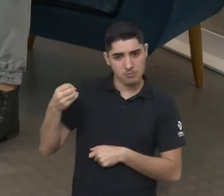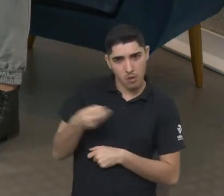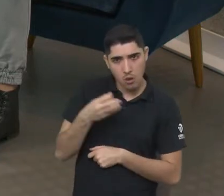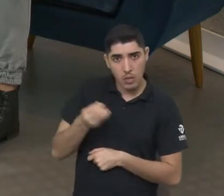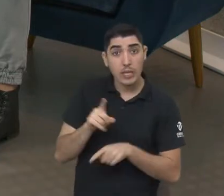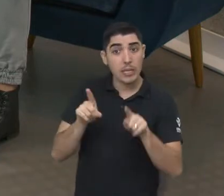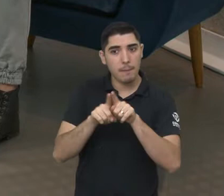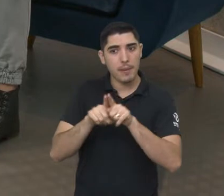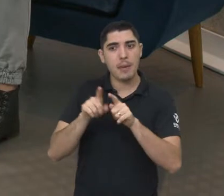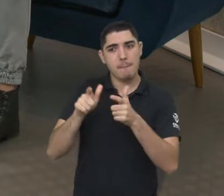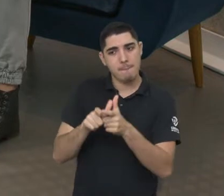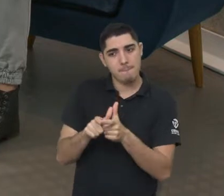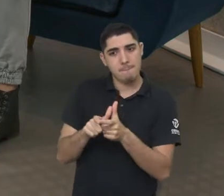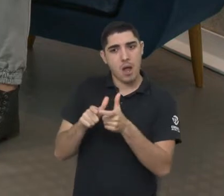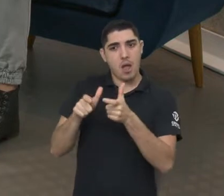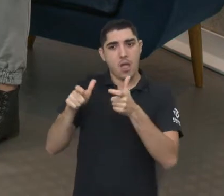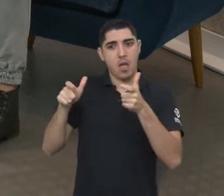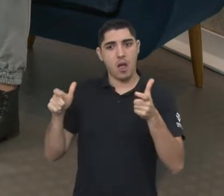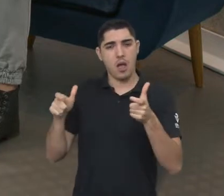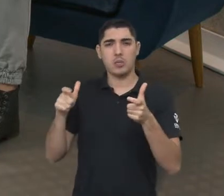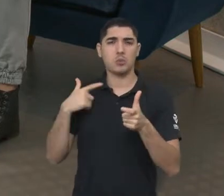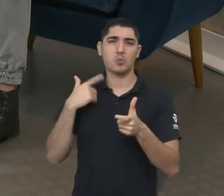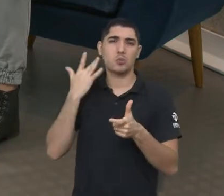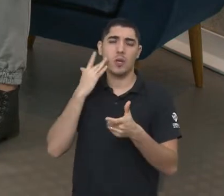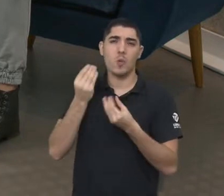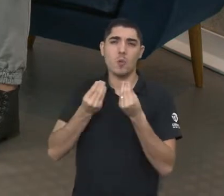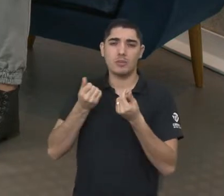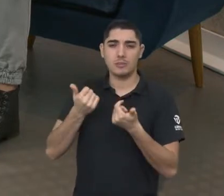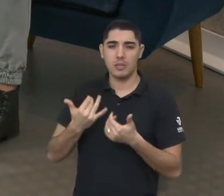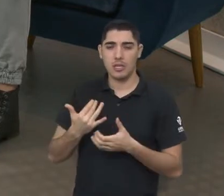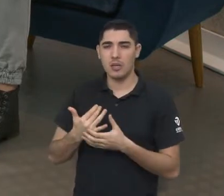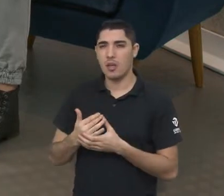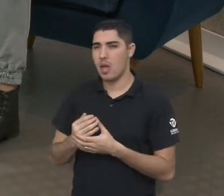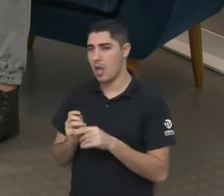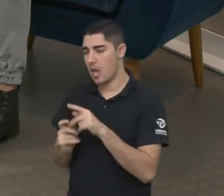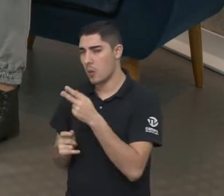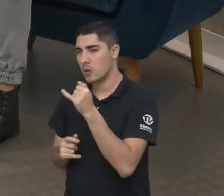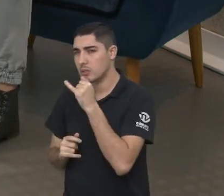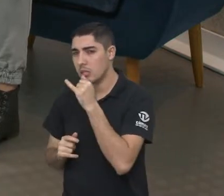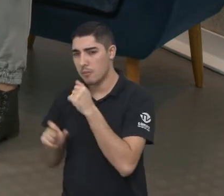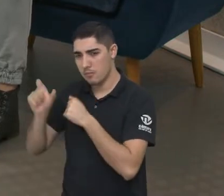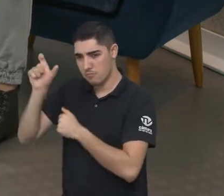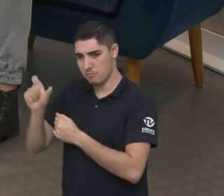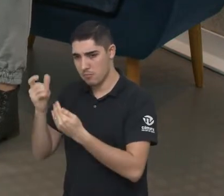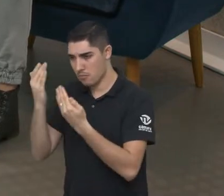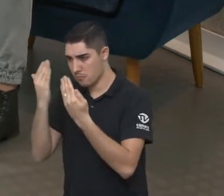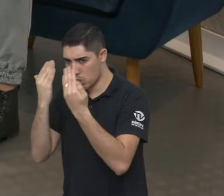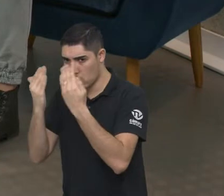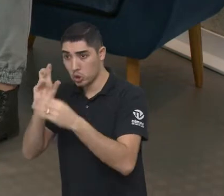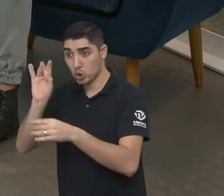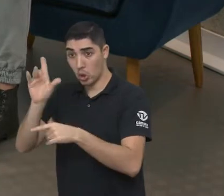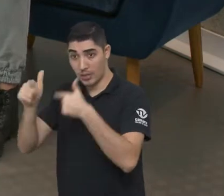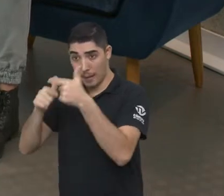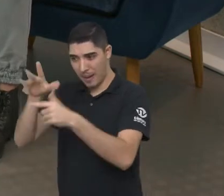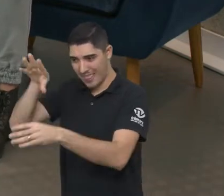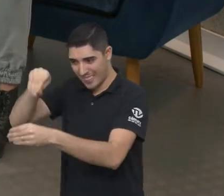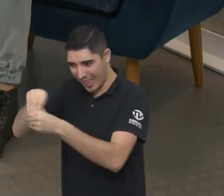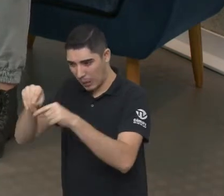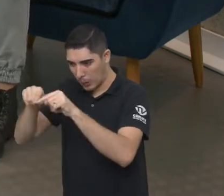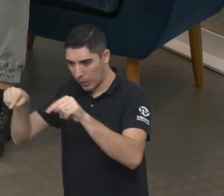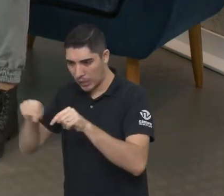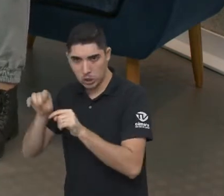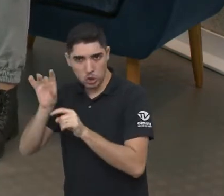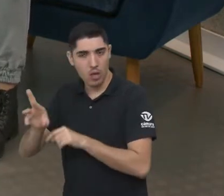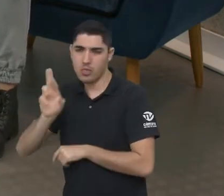e, assim, expandiu, né? Até, eu não sei como que fala. Acho que o que você está querendo dizer é que o psicólogo ele não atua só no consultório, né? A gente